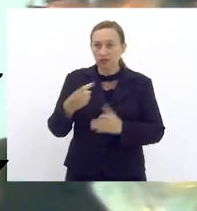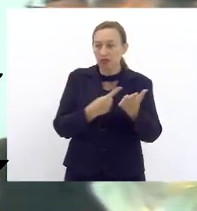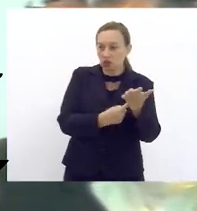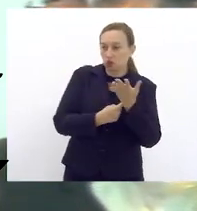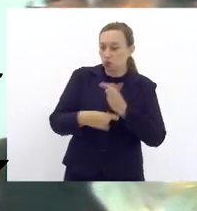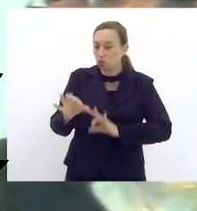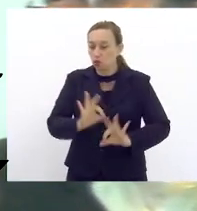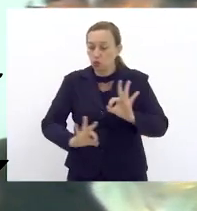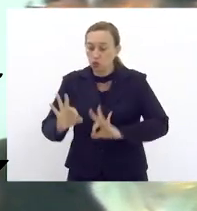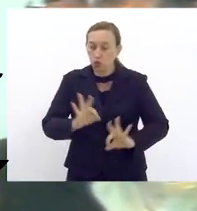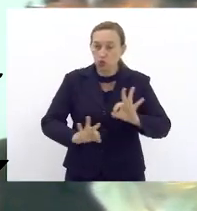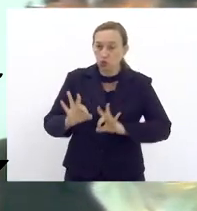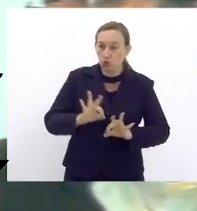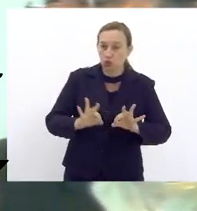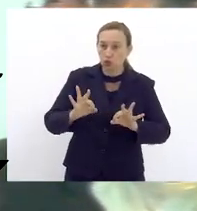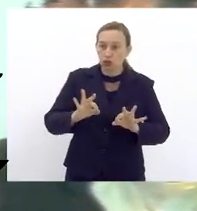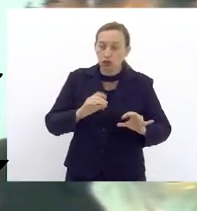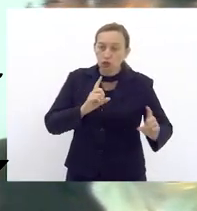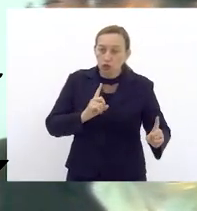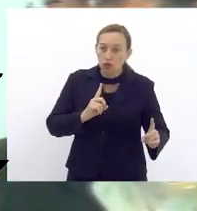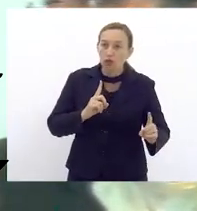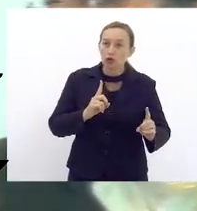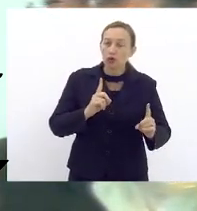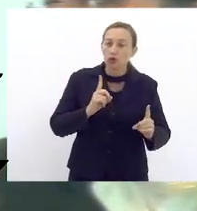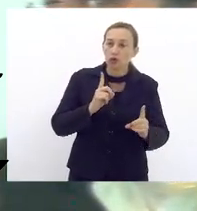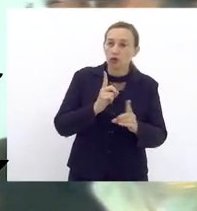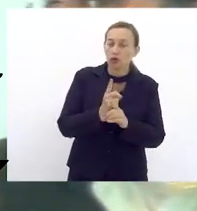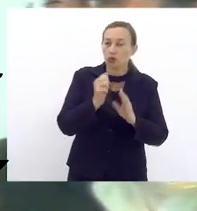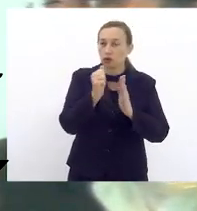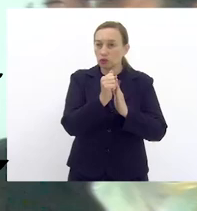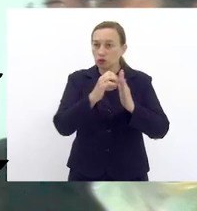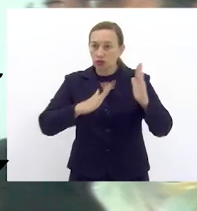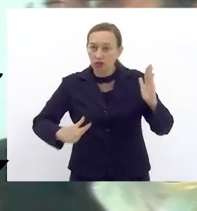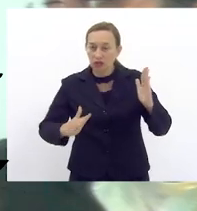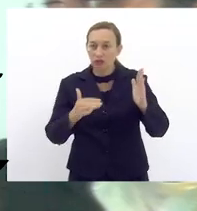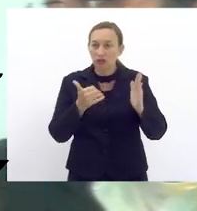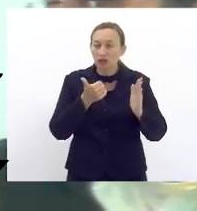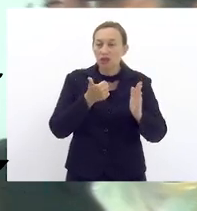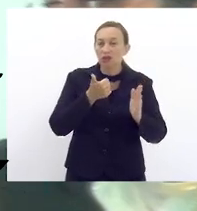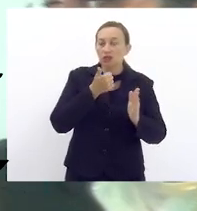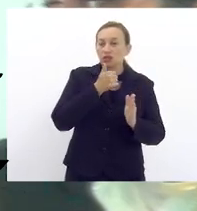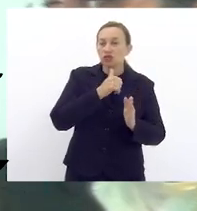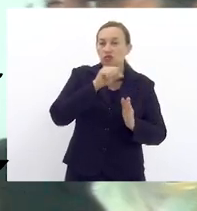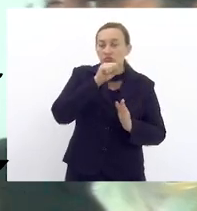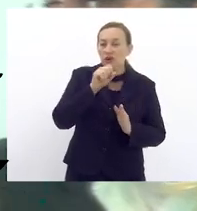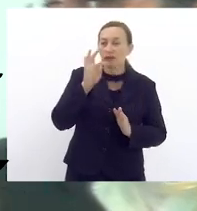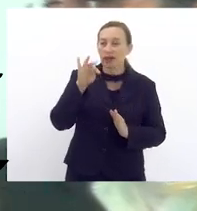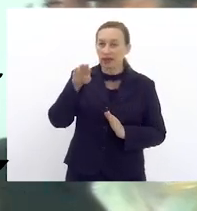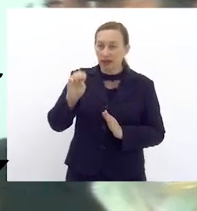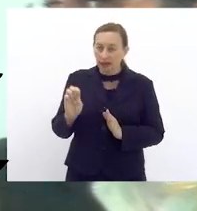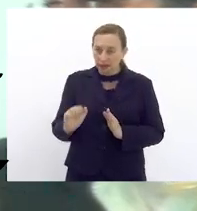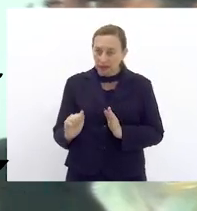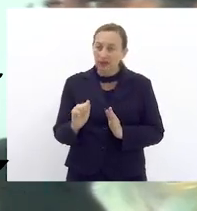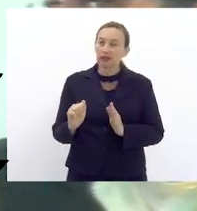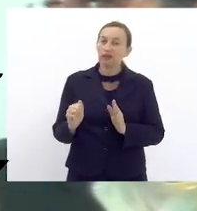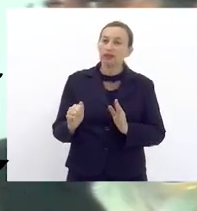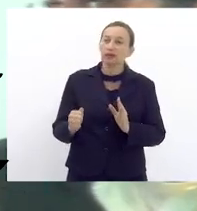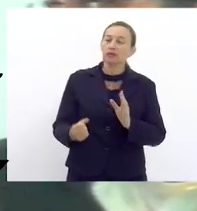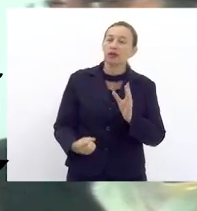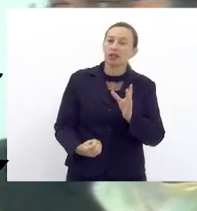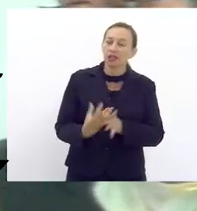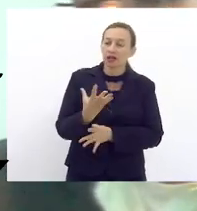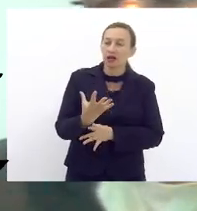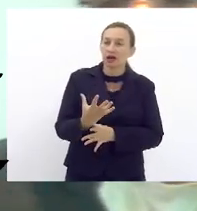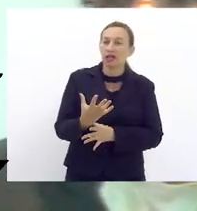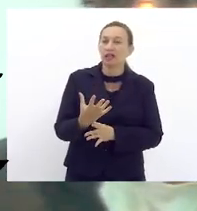um grandíssimo encontro no terreiro de mãe Beata para construir esse capítulo de combate ao racismo